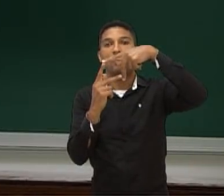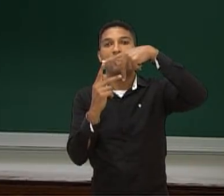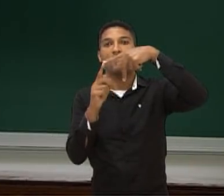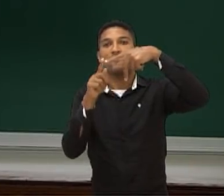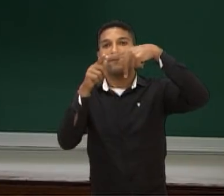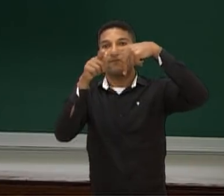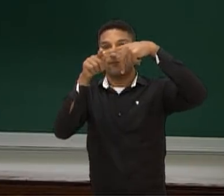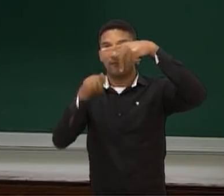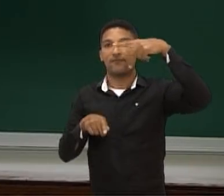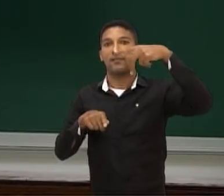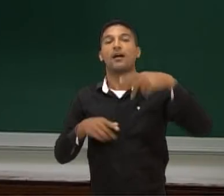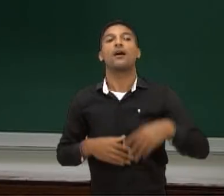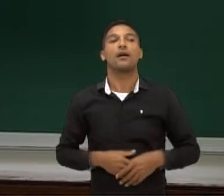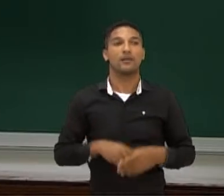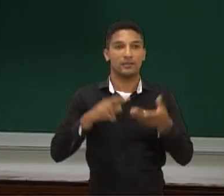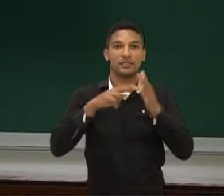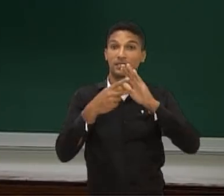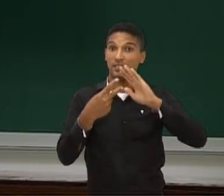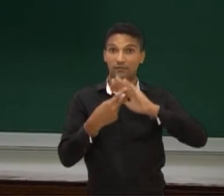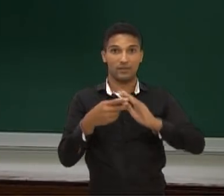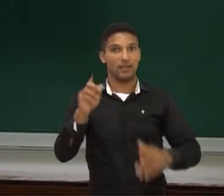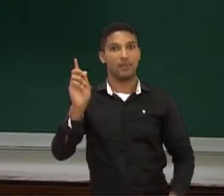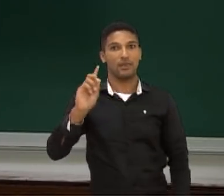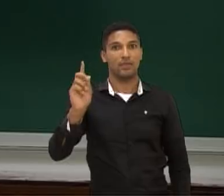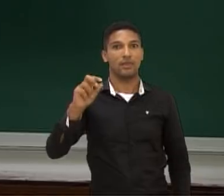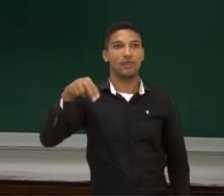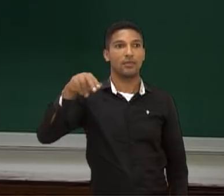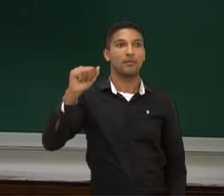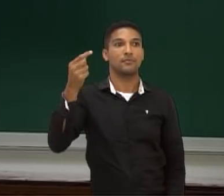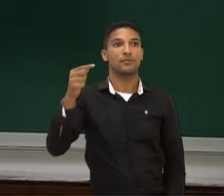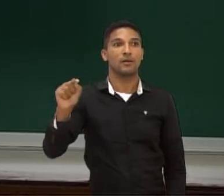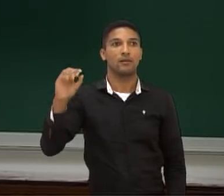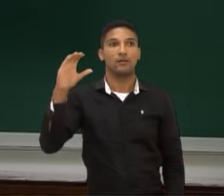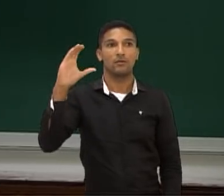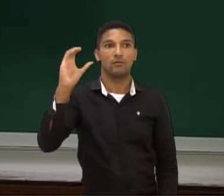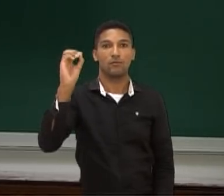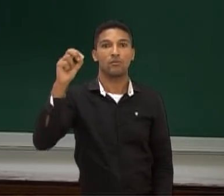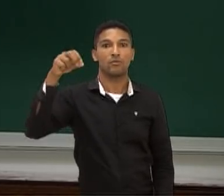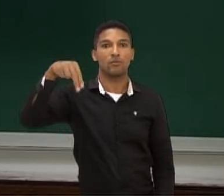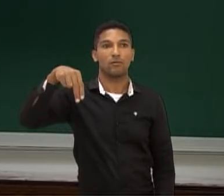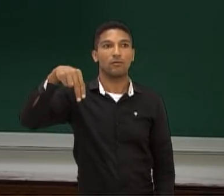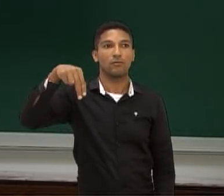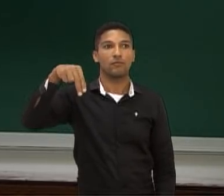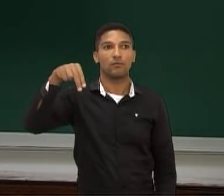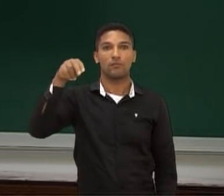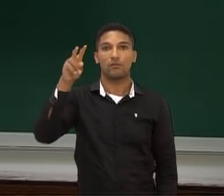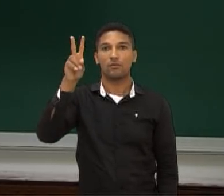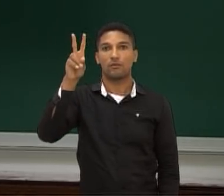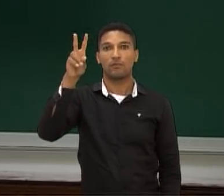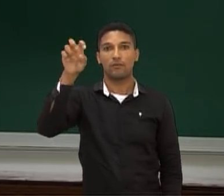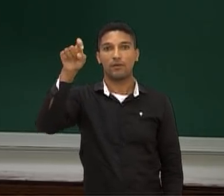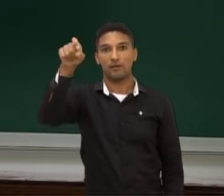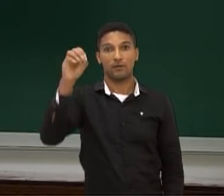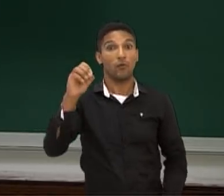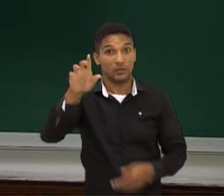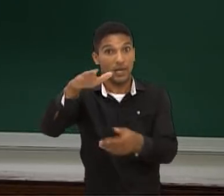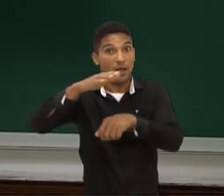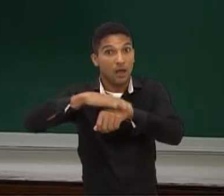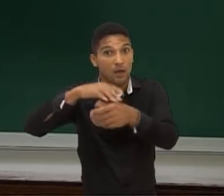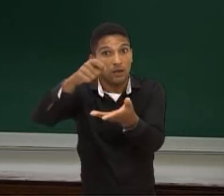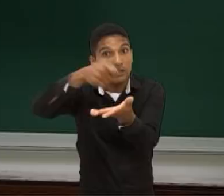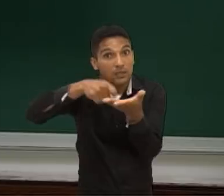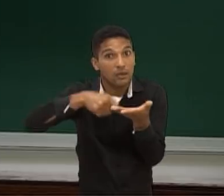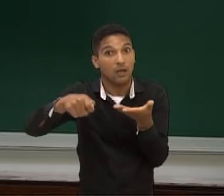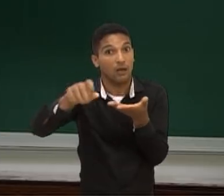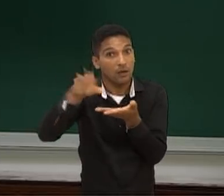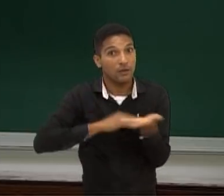Divida esse polígono, ele é não convexo, tá bom? Então, não convexo. Registra aí, beleza? Então,